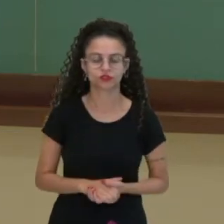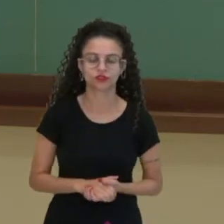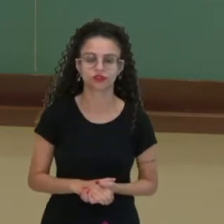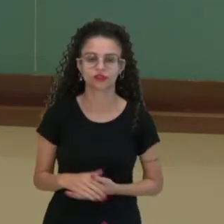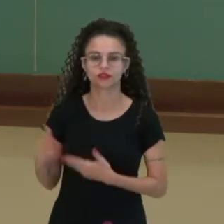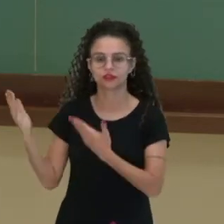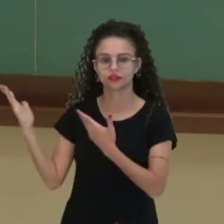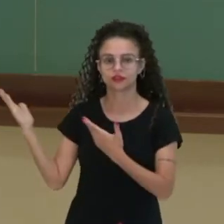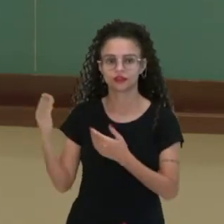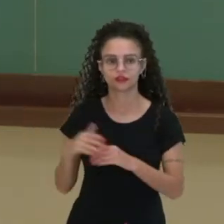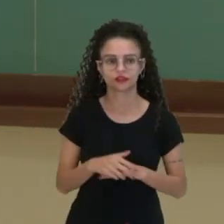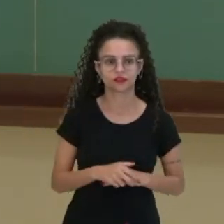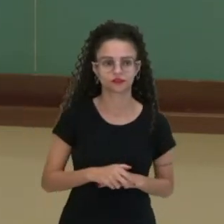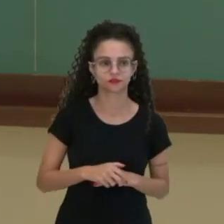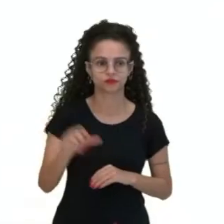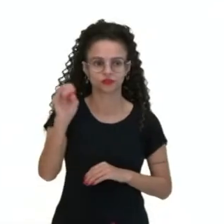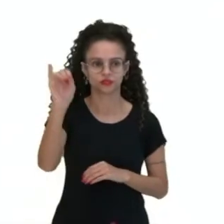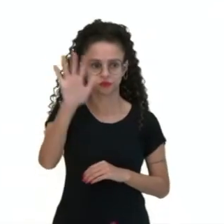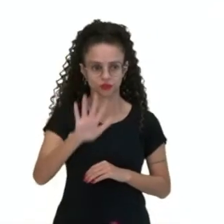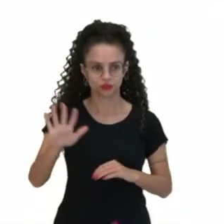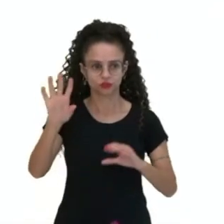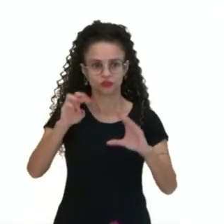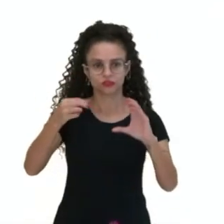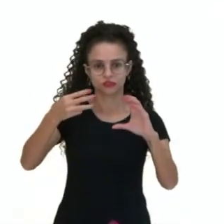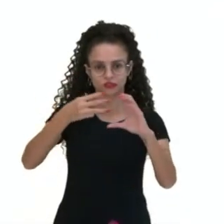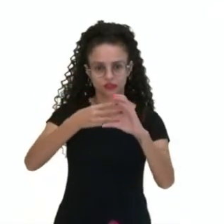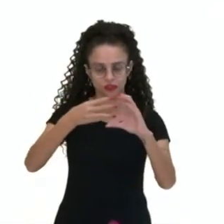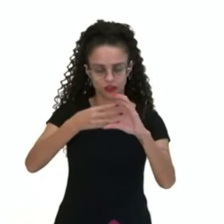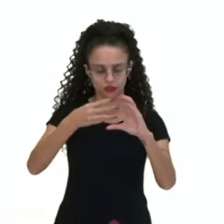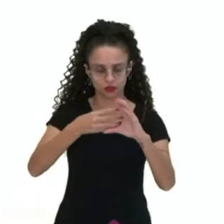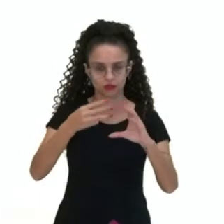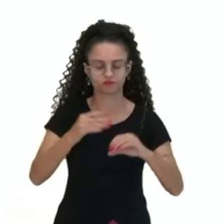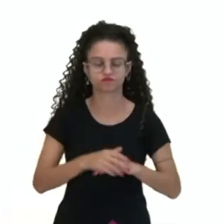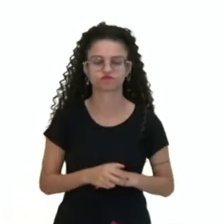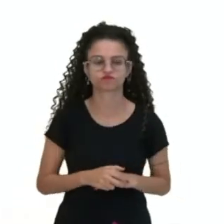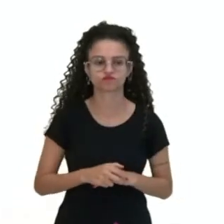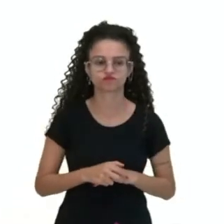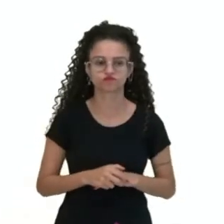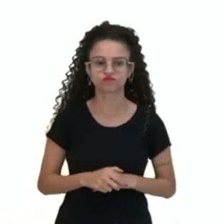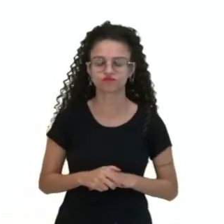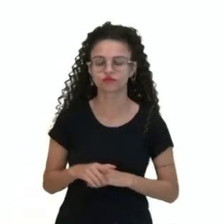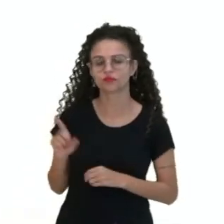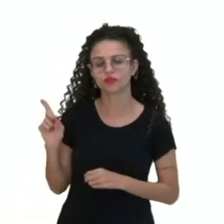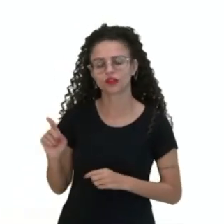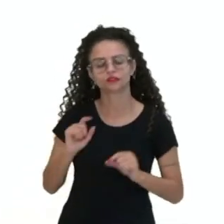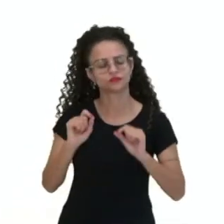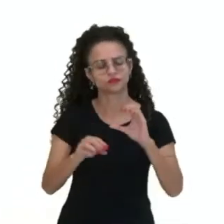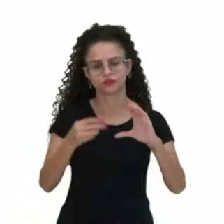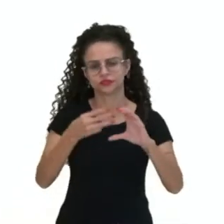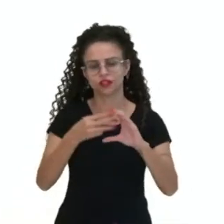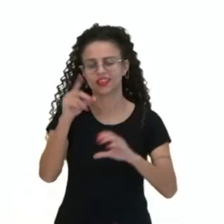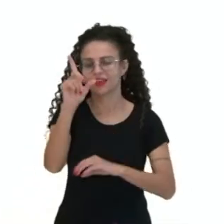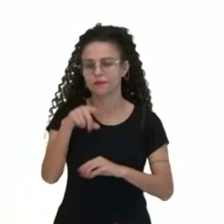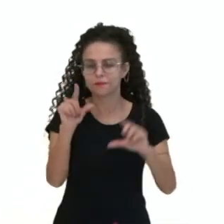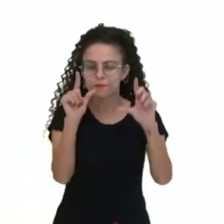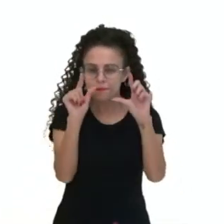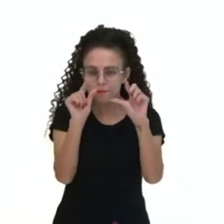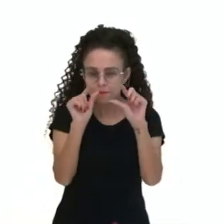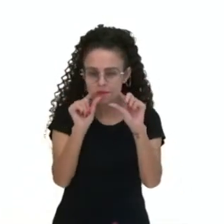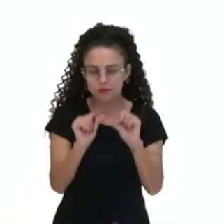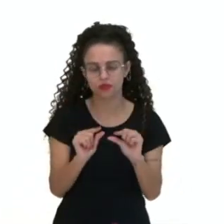aqui nós temos a imagem de uma célula, uma estrutura microscópica. O que é a célula? É a menor